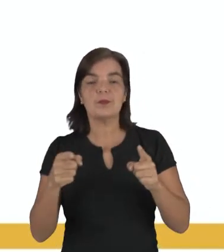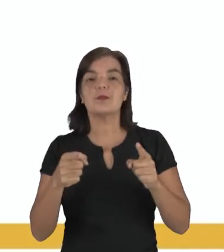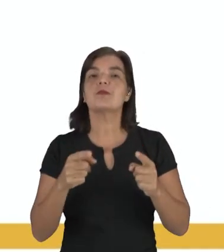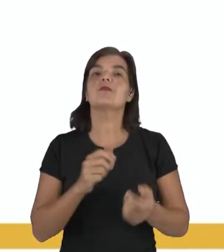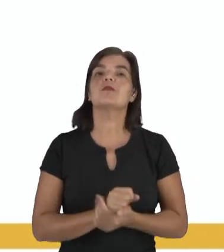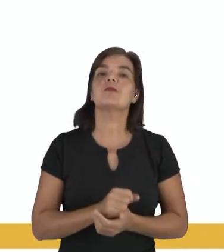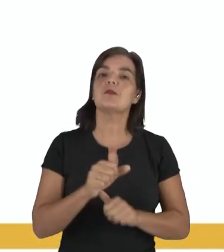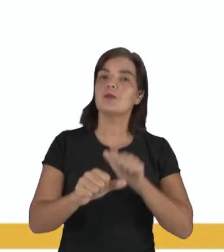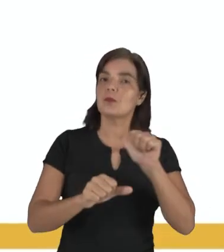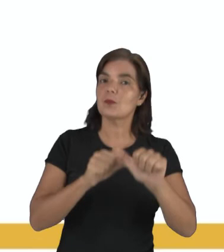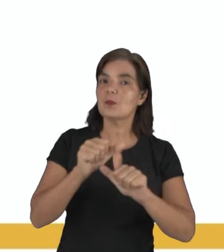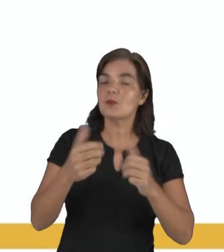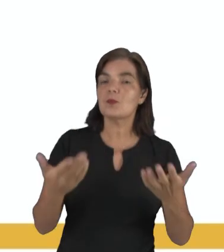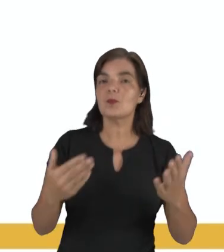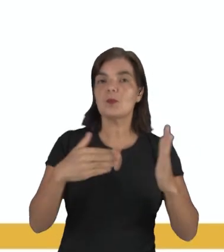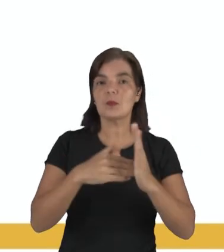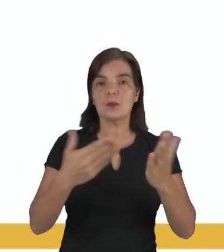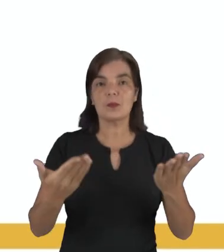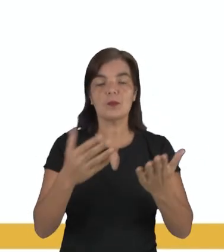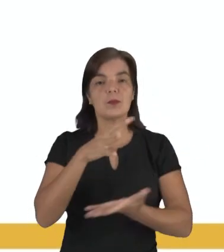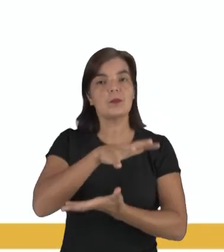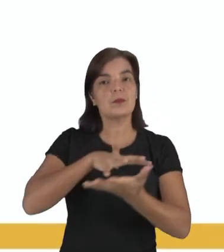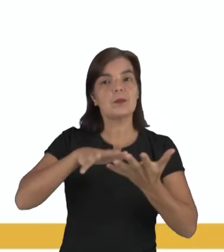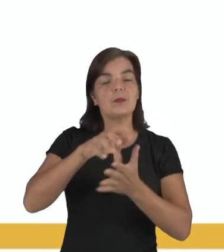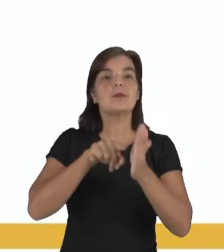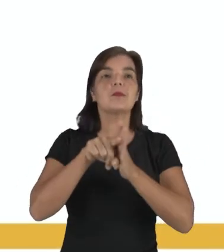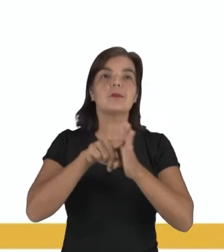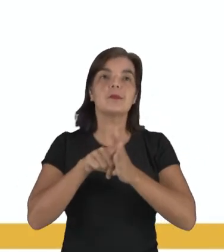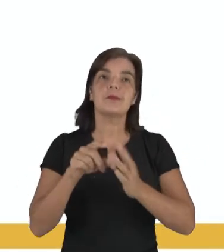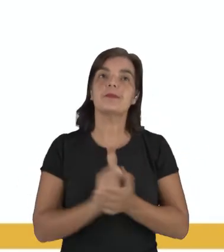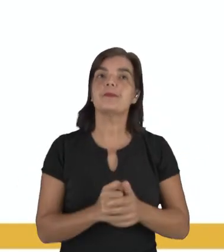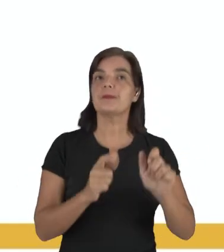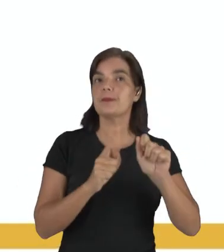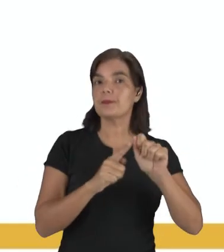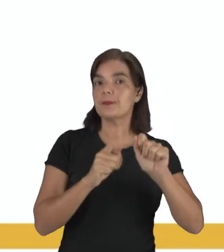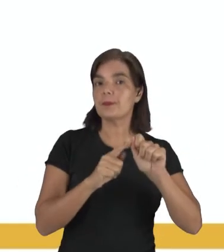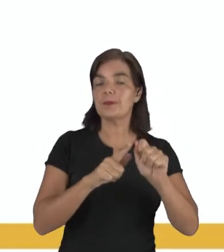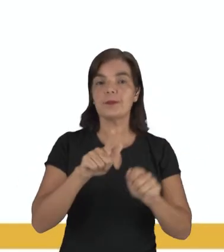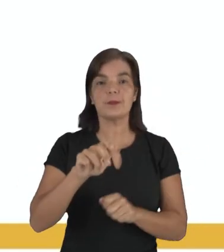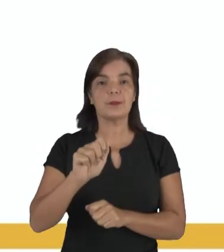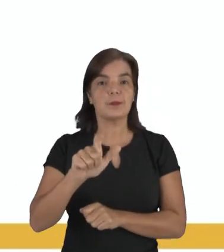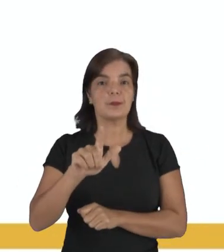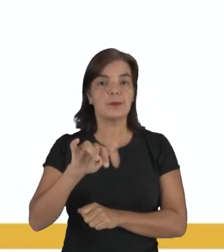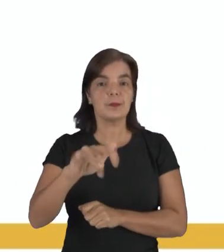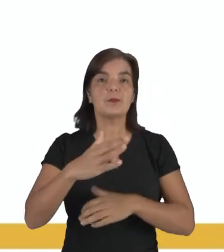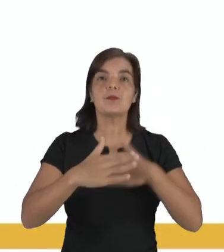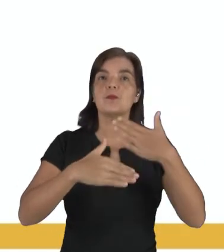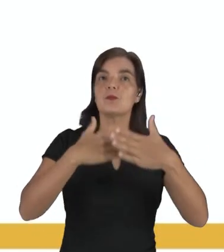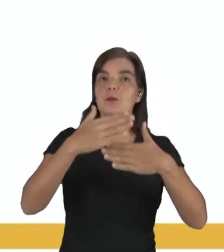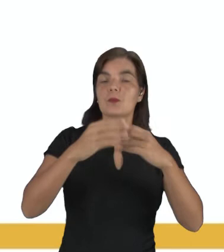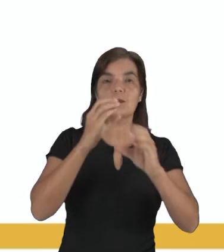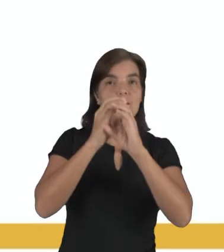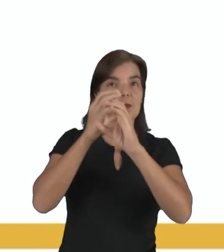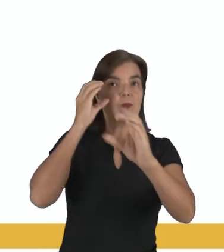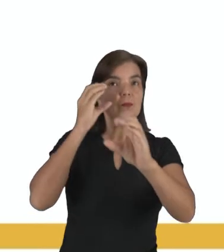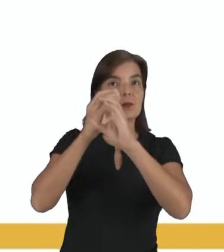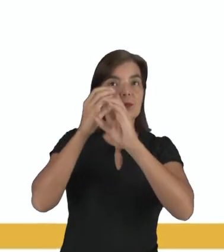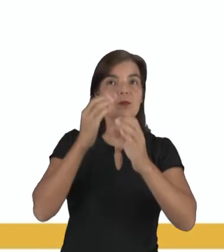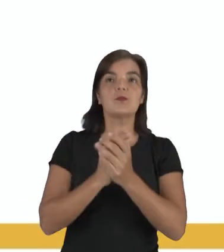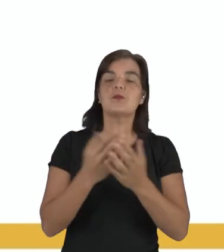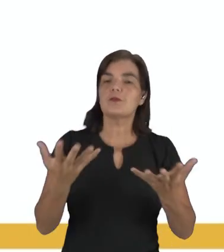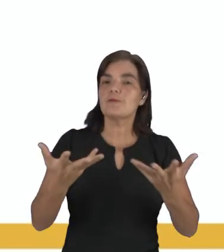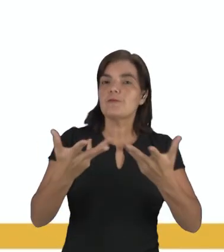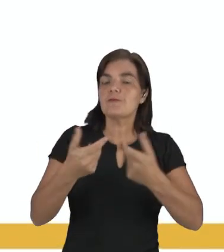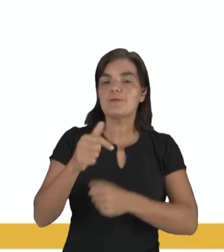de transição ali até a Revolução Científica. Opção A. Galileu Galilei desenvolveu o telescópio a partir